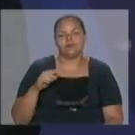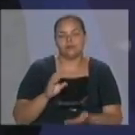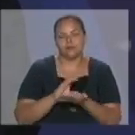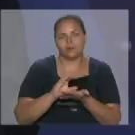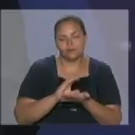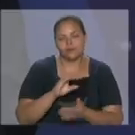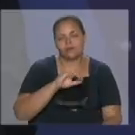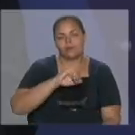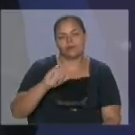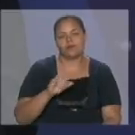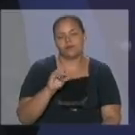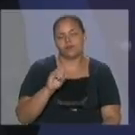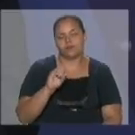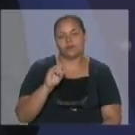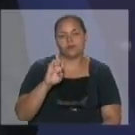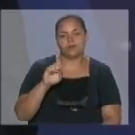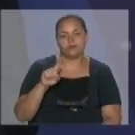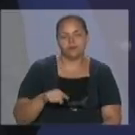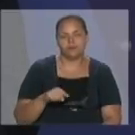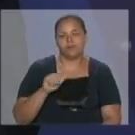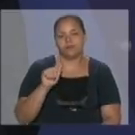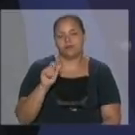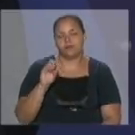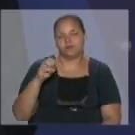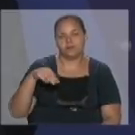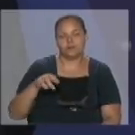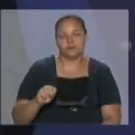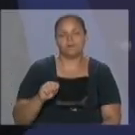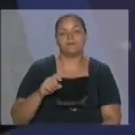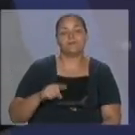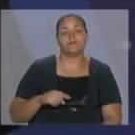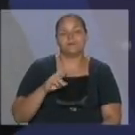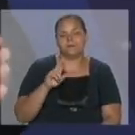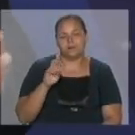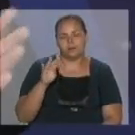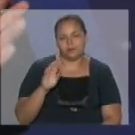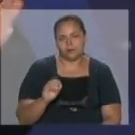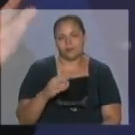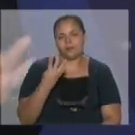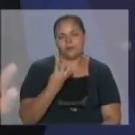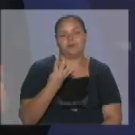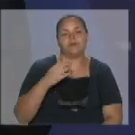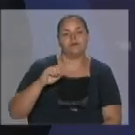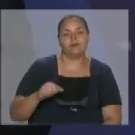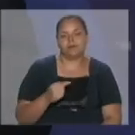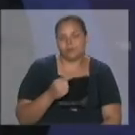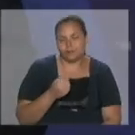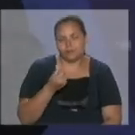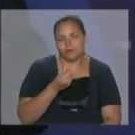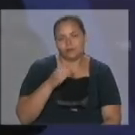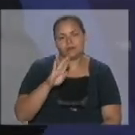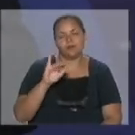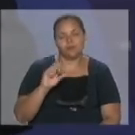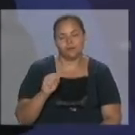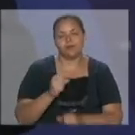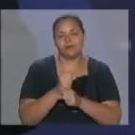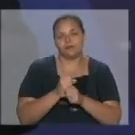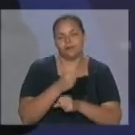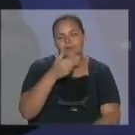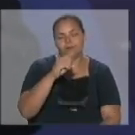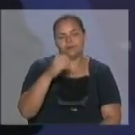última semana. Ele estima só o Repetro 4,6 bilhões. Mas quando a gente pega o número consolidado de